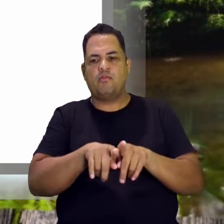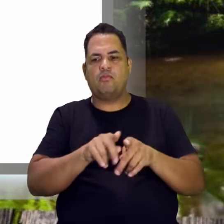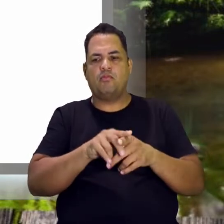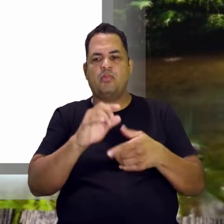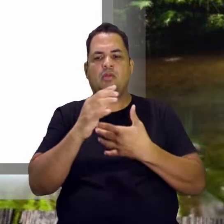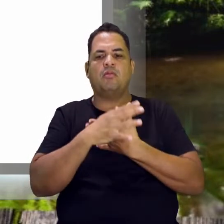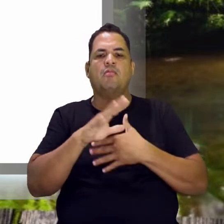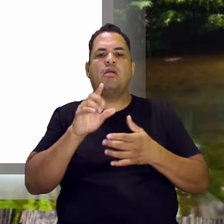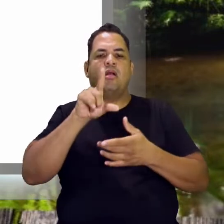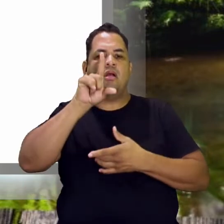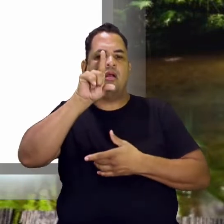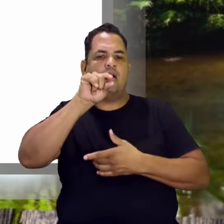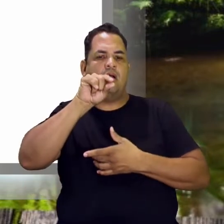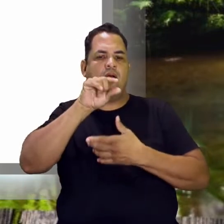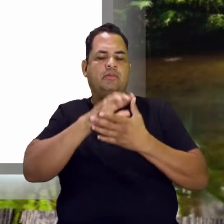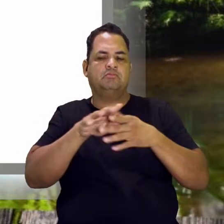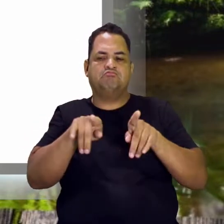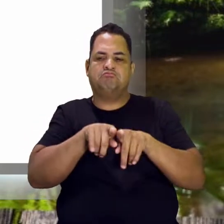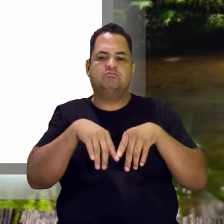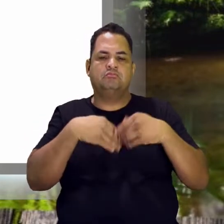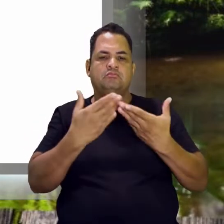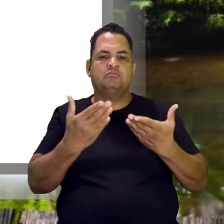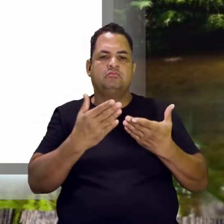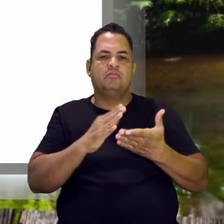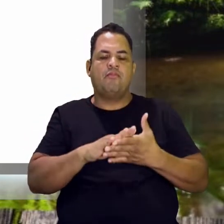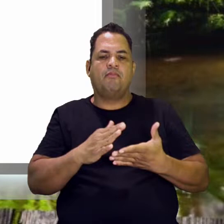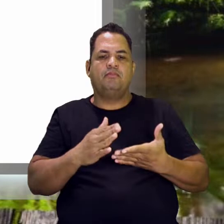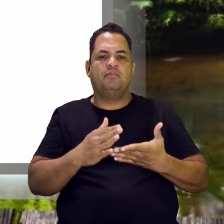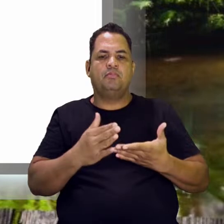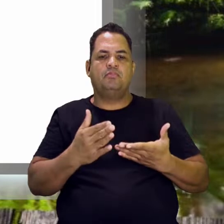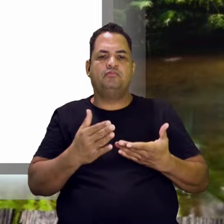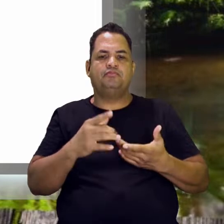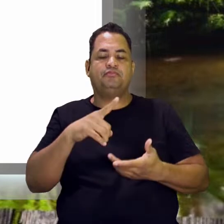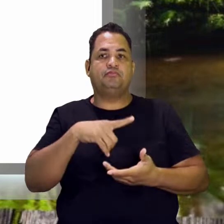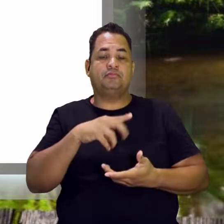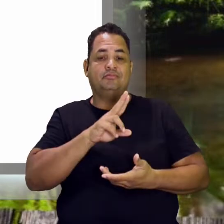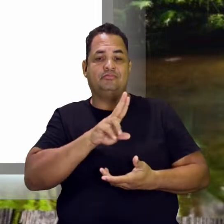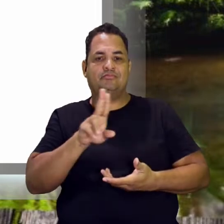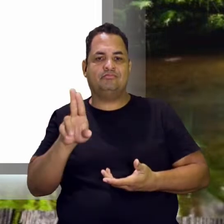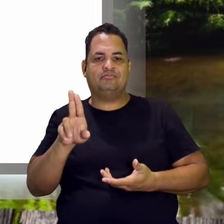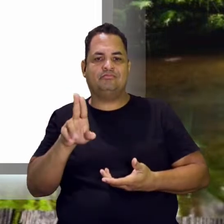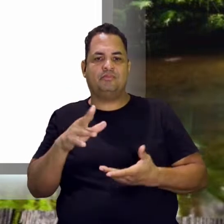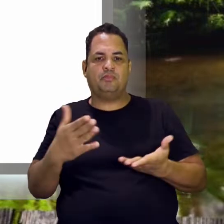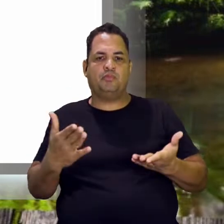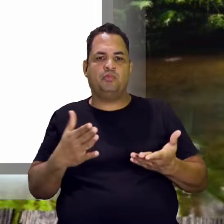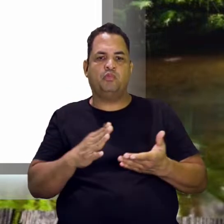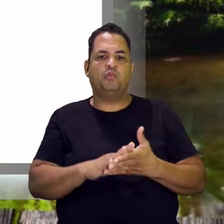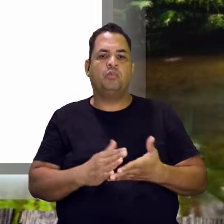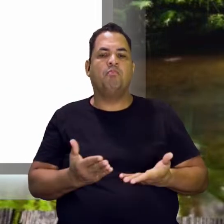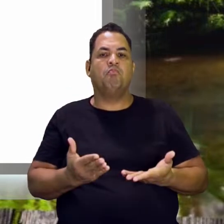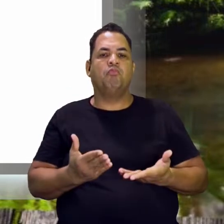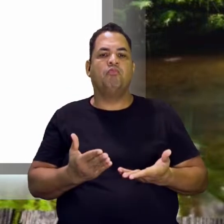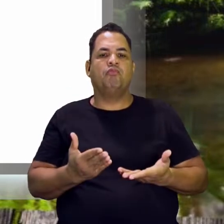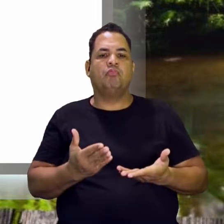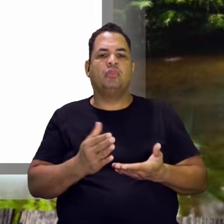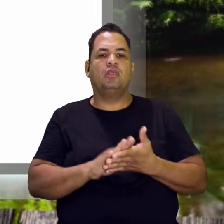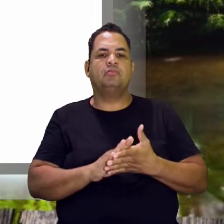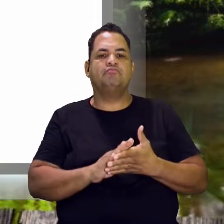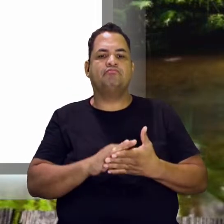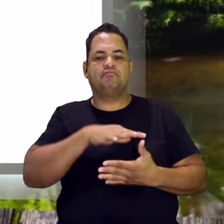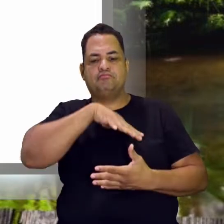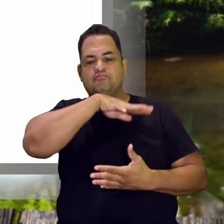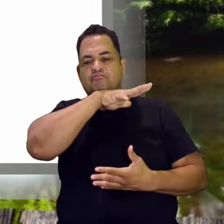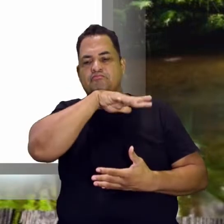ave, enfim. Se essa pessoa descobriu, normalmente a pessoa dá o nome, né? Coloca o nome ou sobrenome dela no